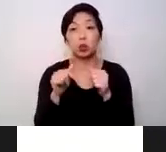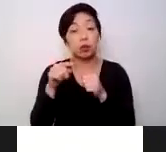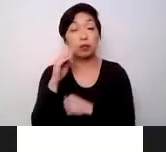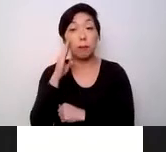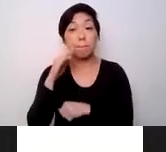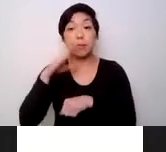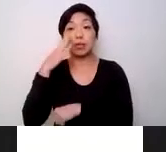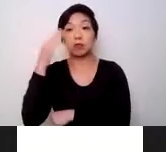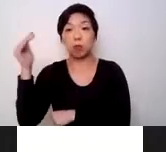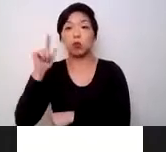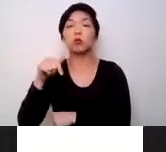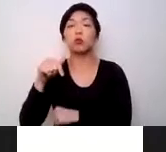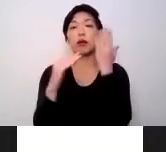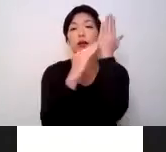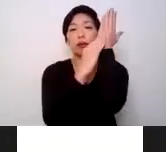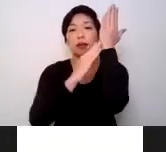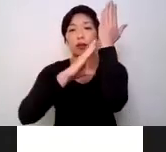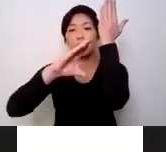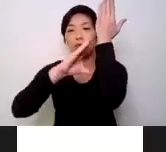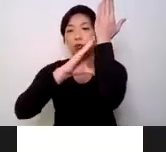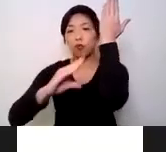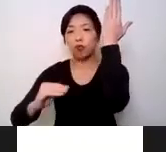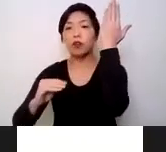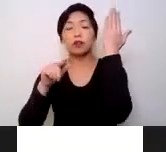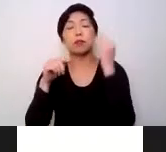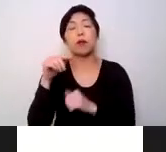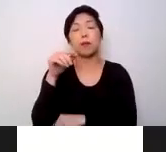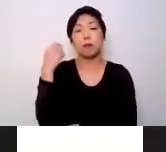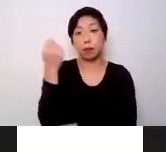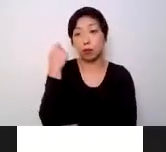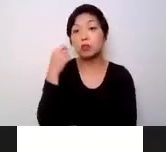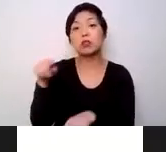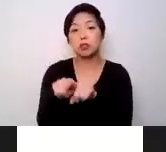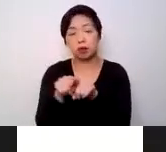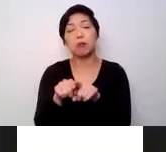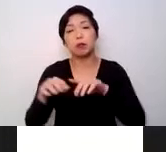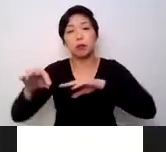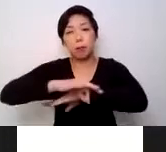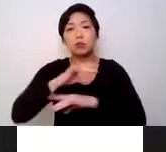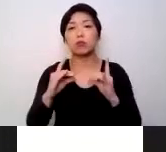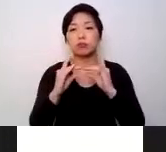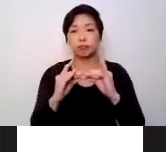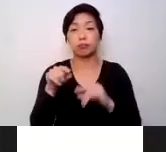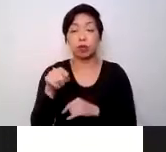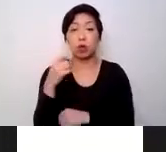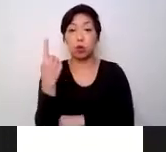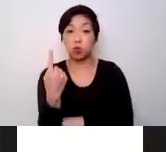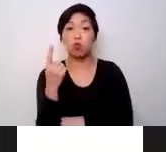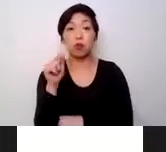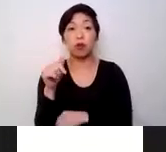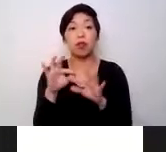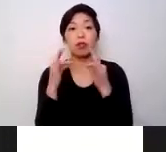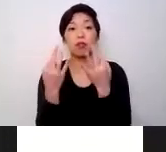Fiesp na Paulista e ele também projetou túmulos um deles foi a sepultura da família Ariê projetada em